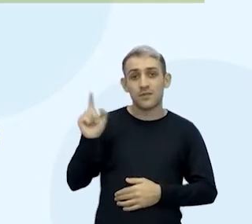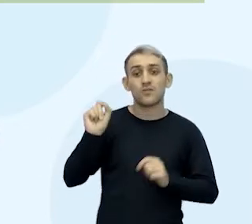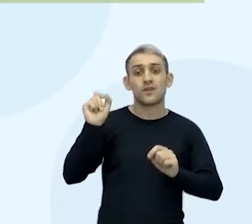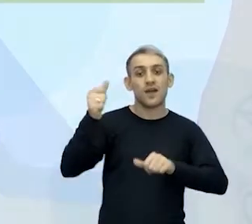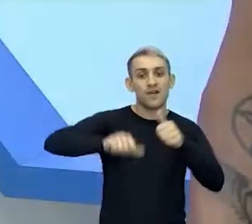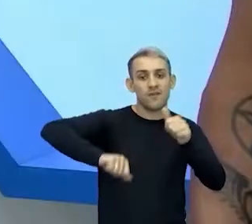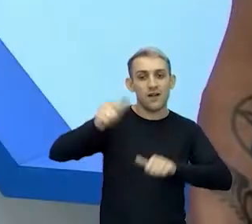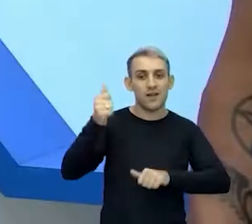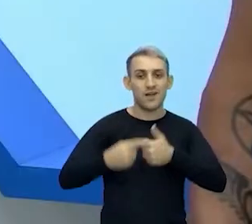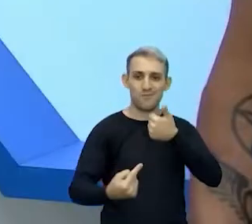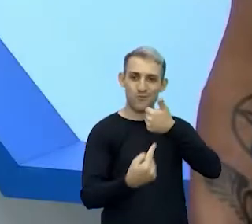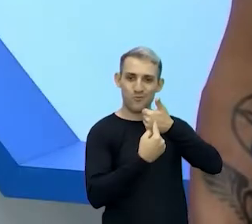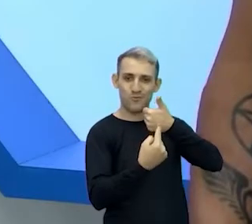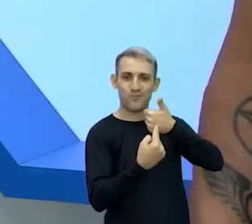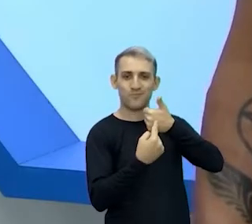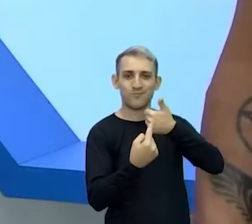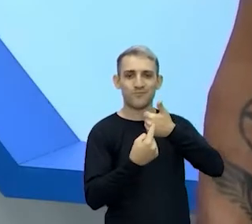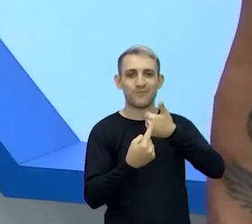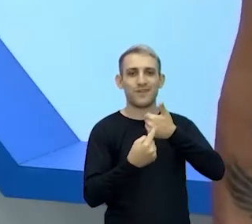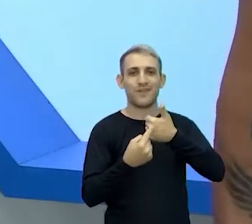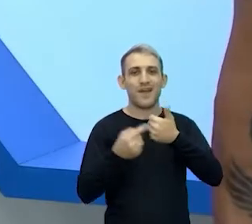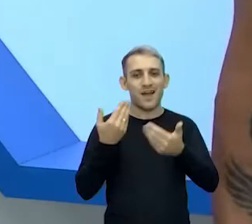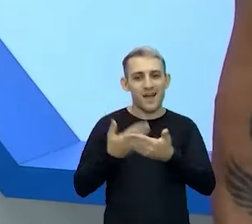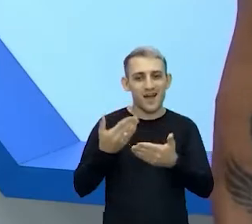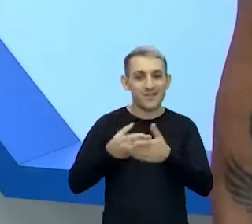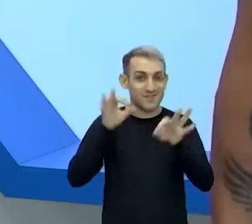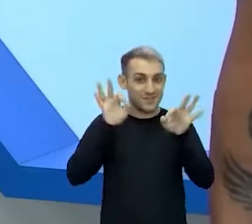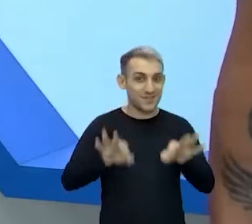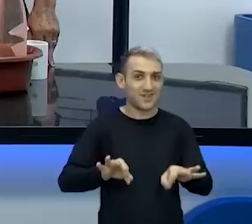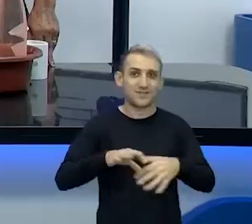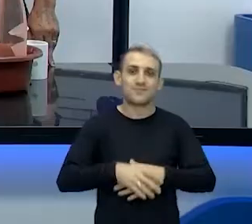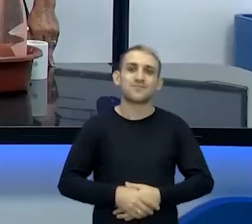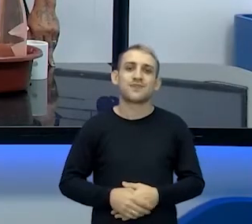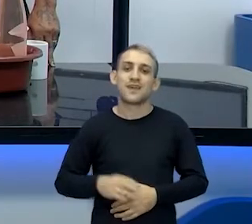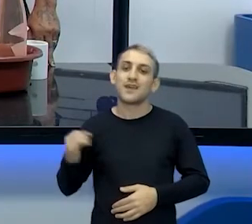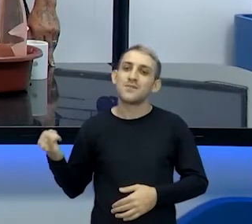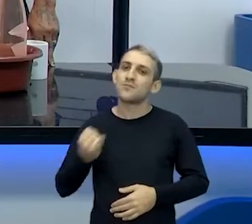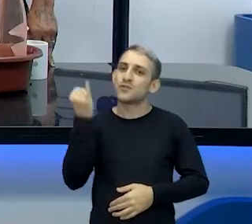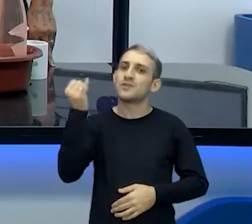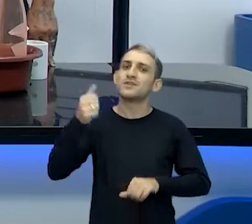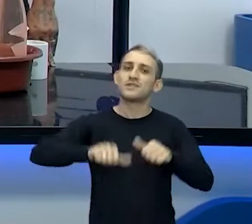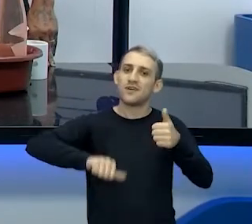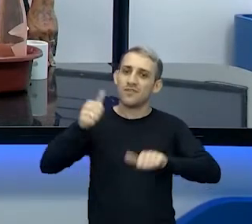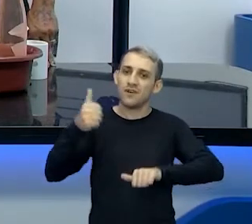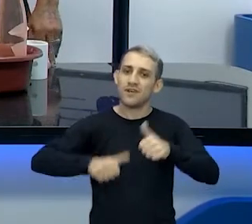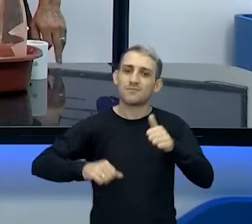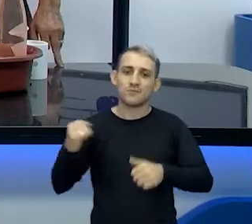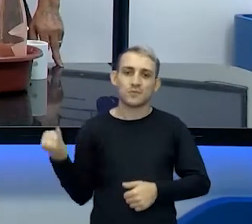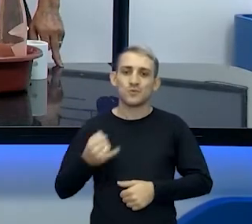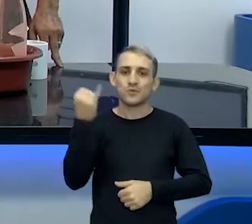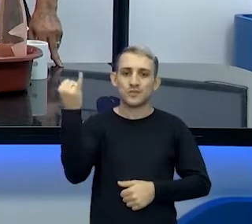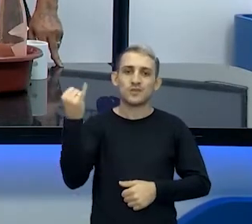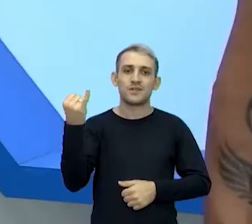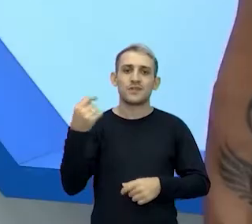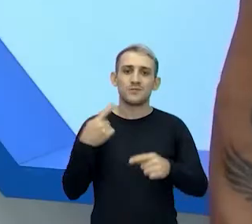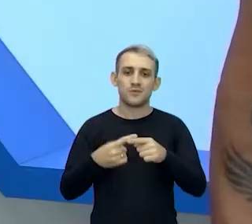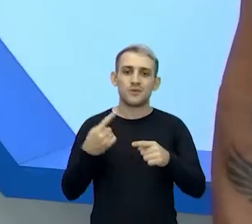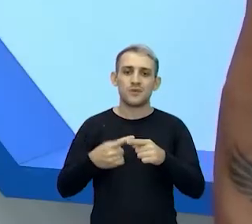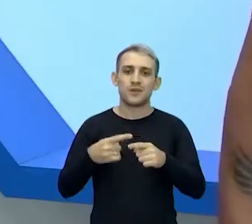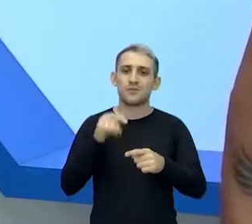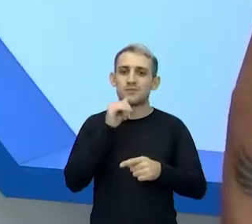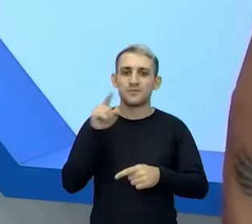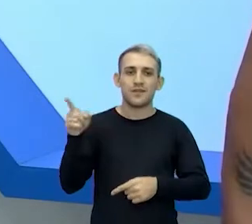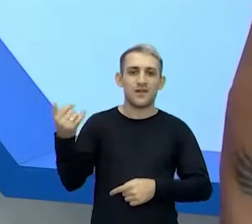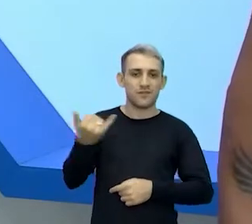avaliar positivamente a nossa aula, tá certo? É importante avaliar, não é? Muito importante. Né? Esse feedback pra gente é